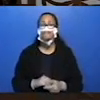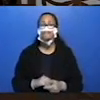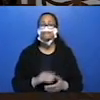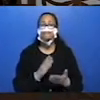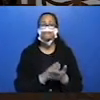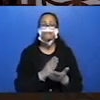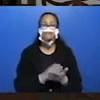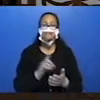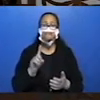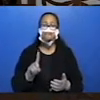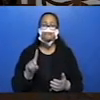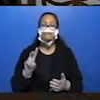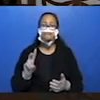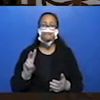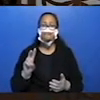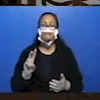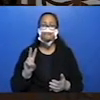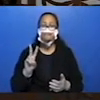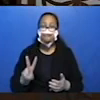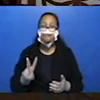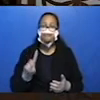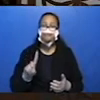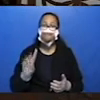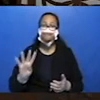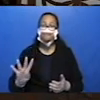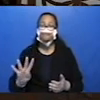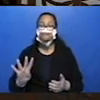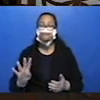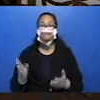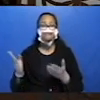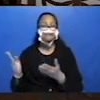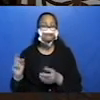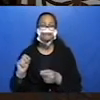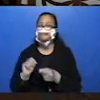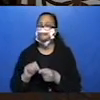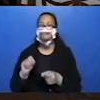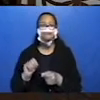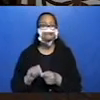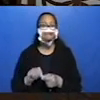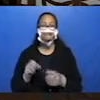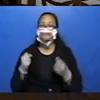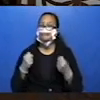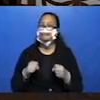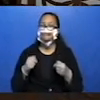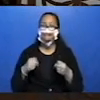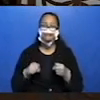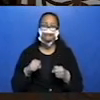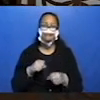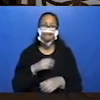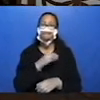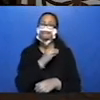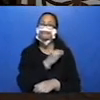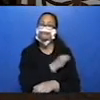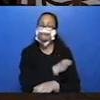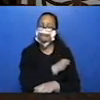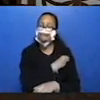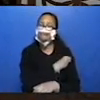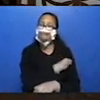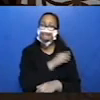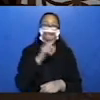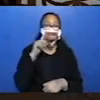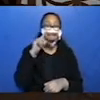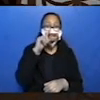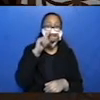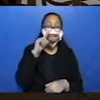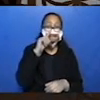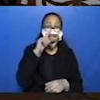página 214, essa nós não vamos fazer. Essa experiência precisa de álcool, é perigoso, para ser feito tem